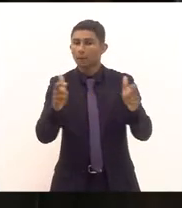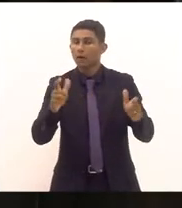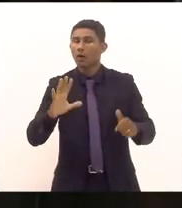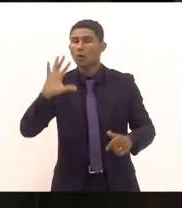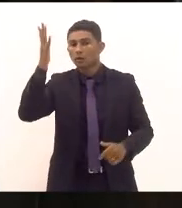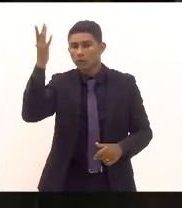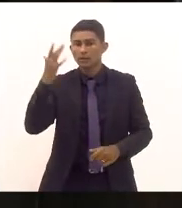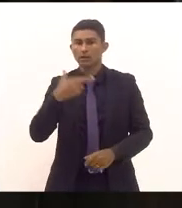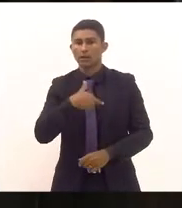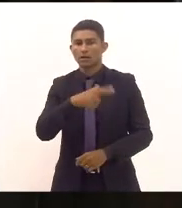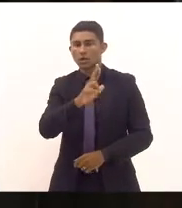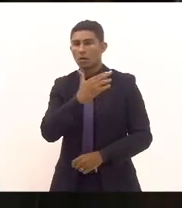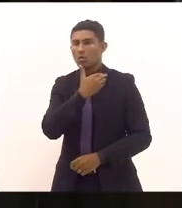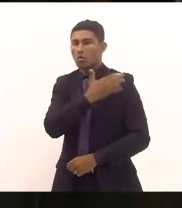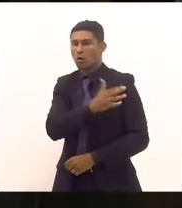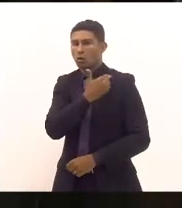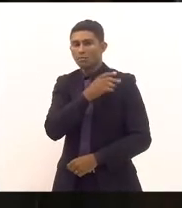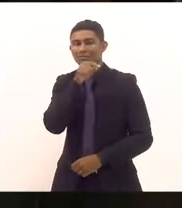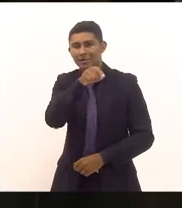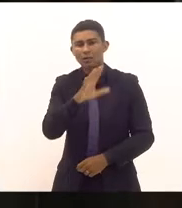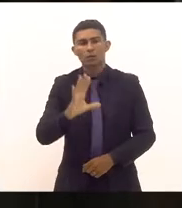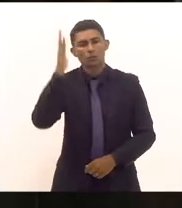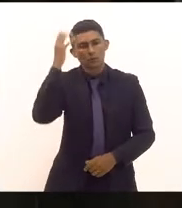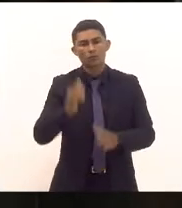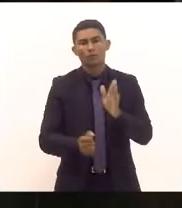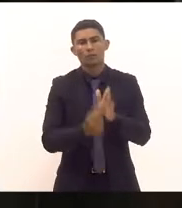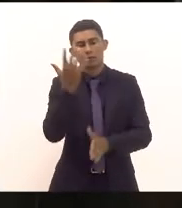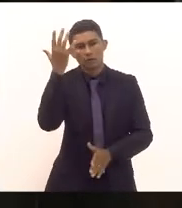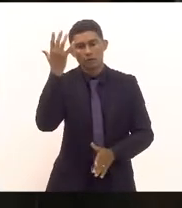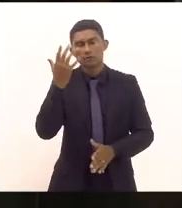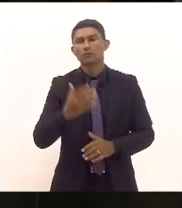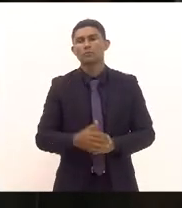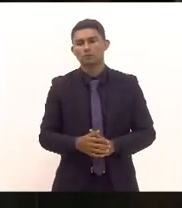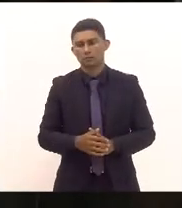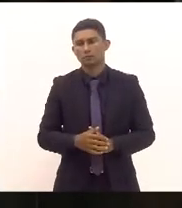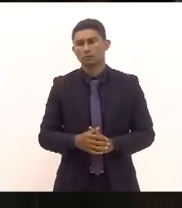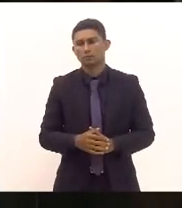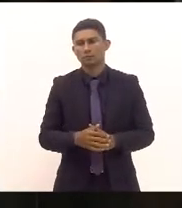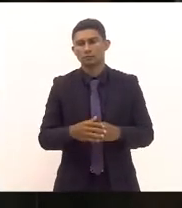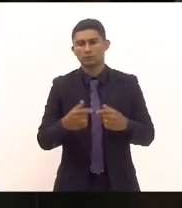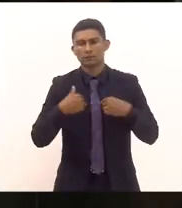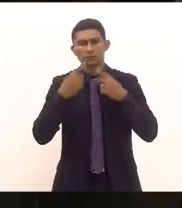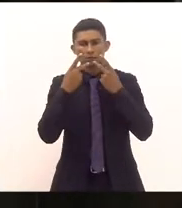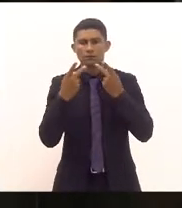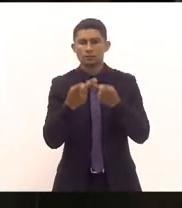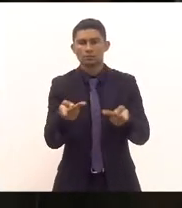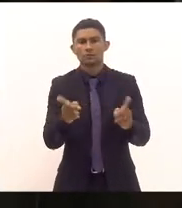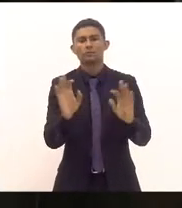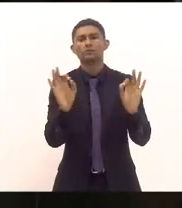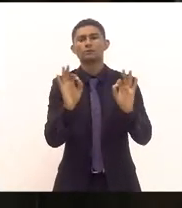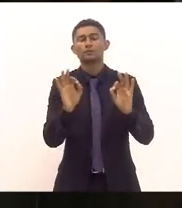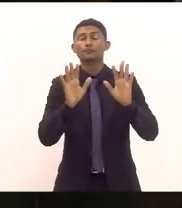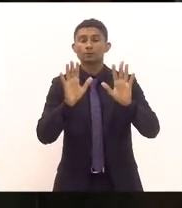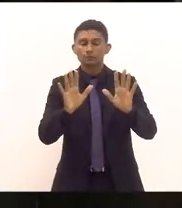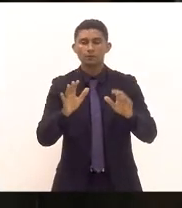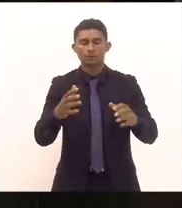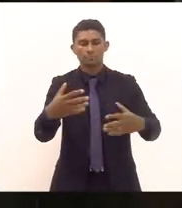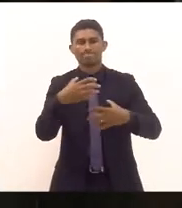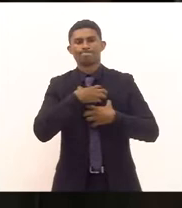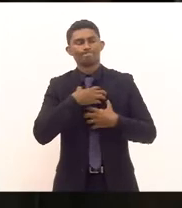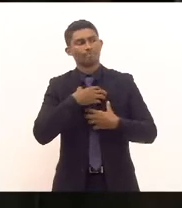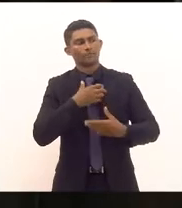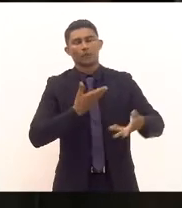religioso de uma forma tão contundente que não me cabe aqui nesse tempo comentar então a gente sente retro